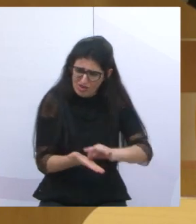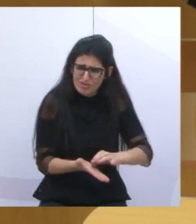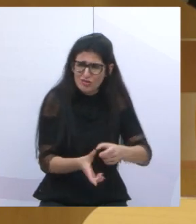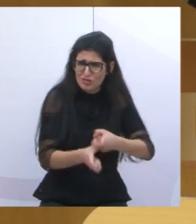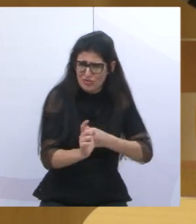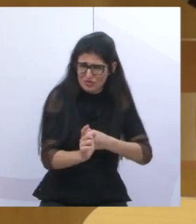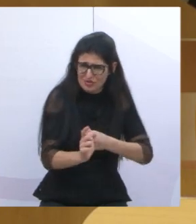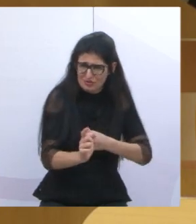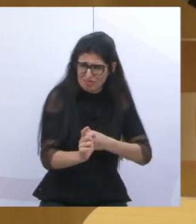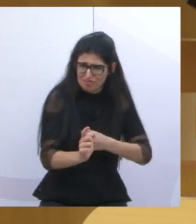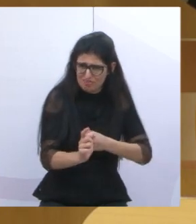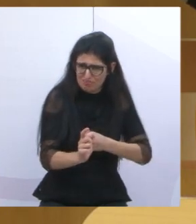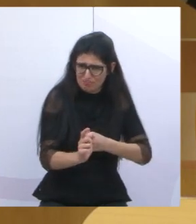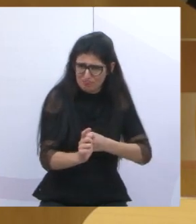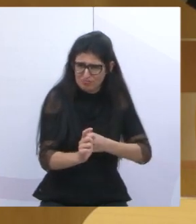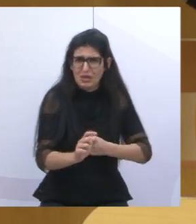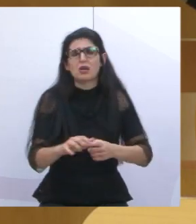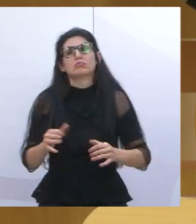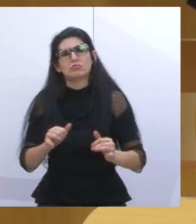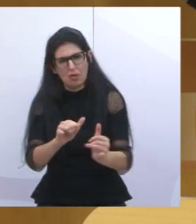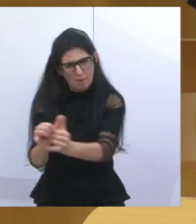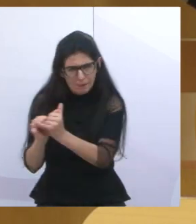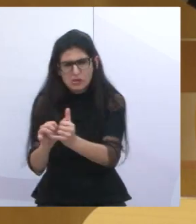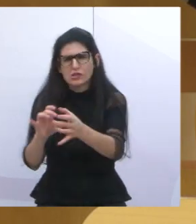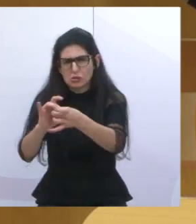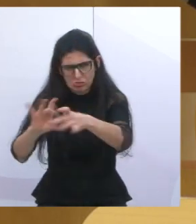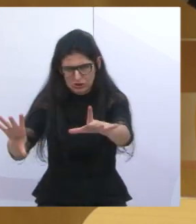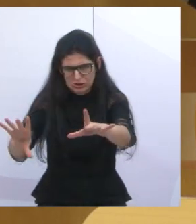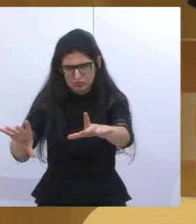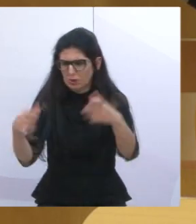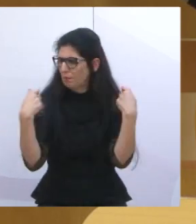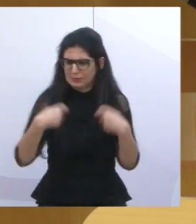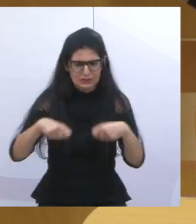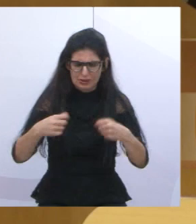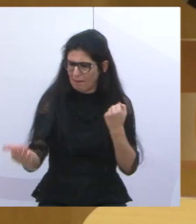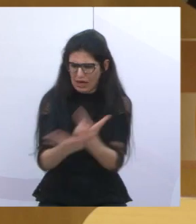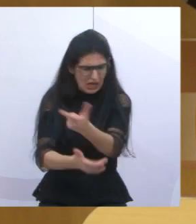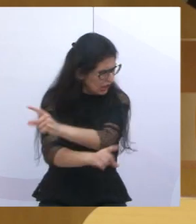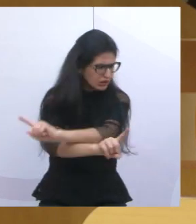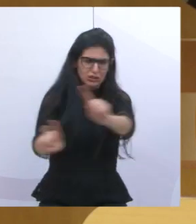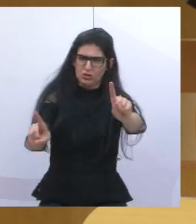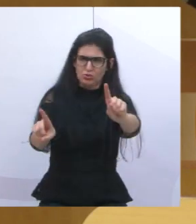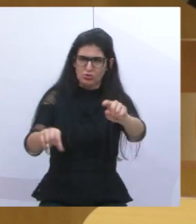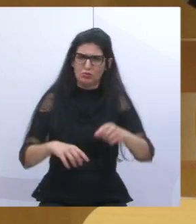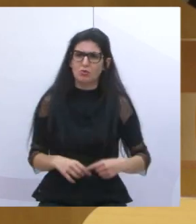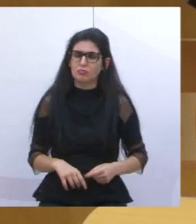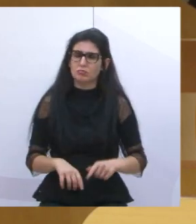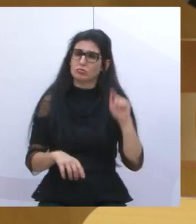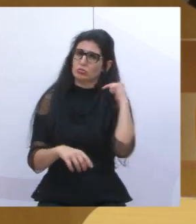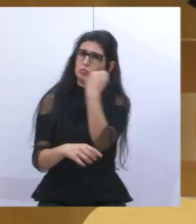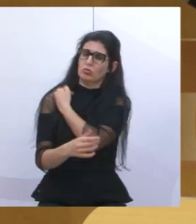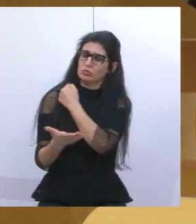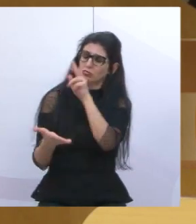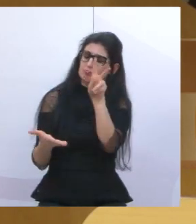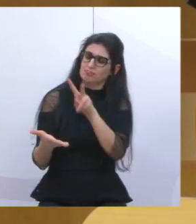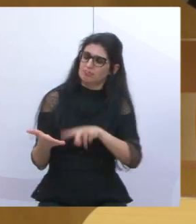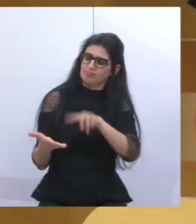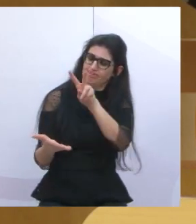ativa. Esses são os principais pontos, benefícios do projeto de lei que estamos analisando.